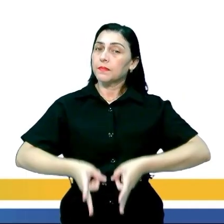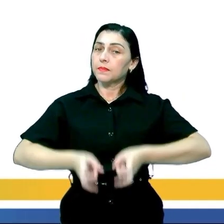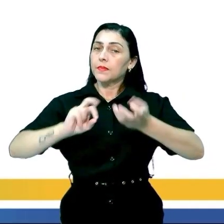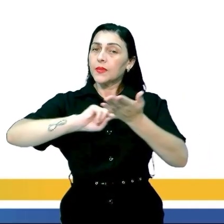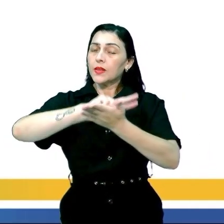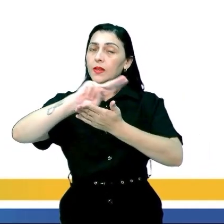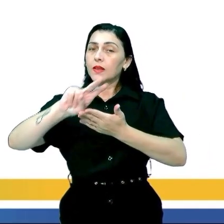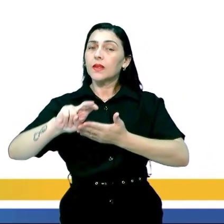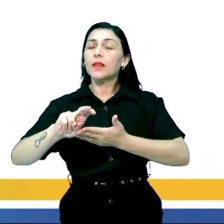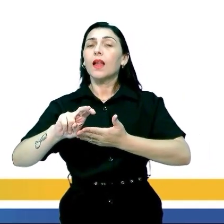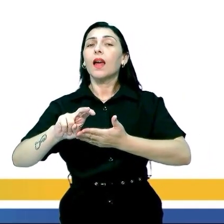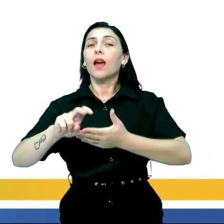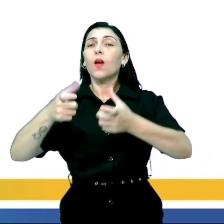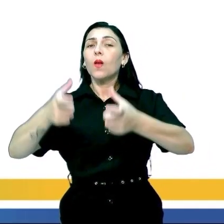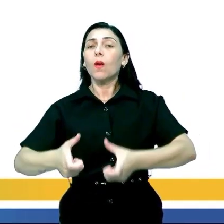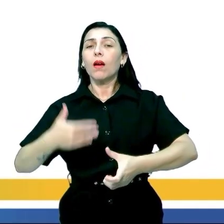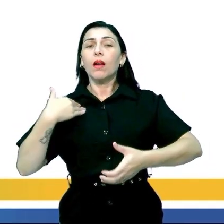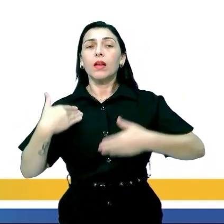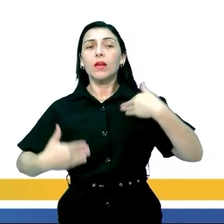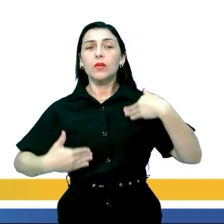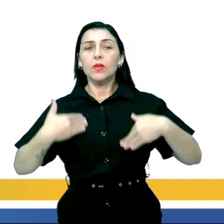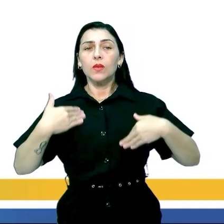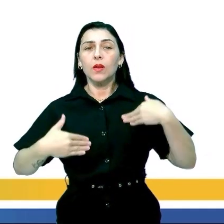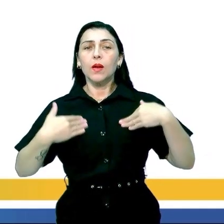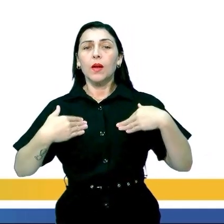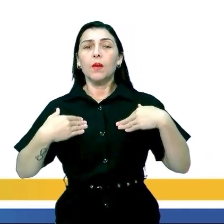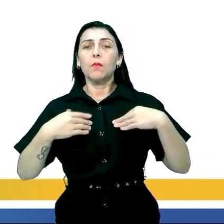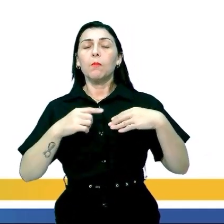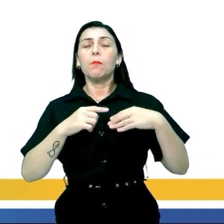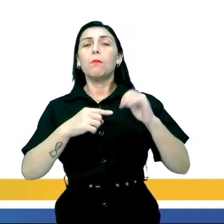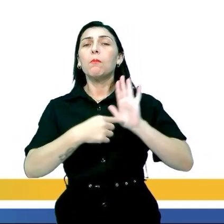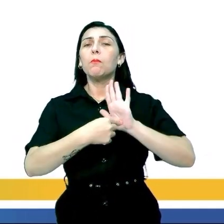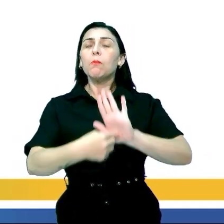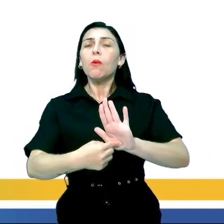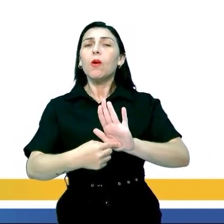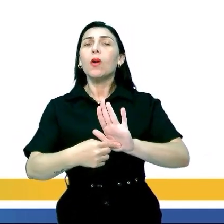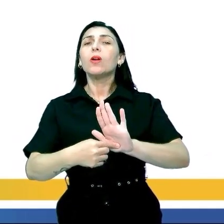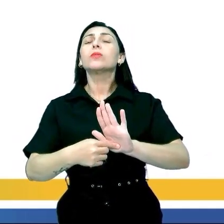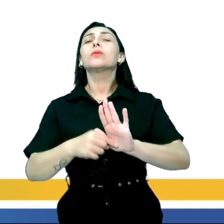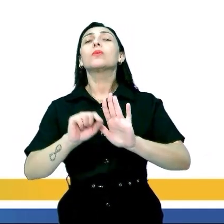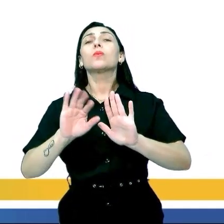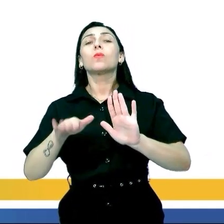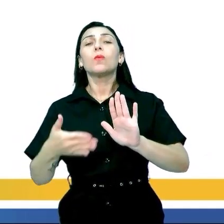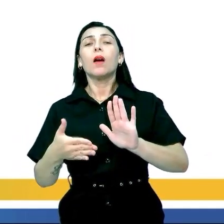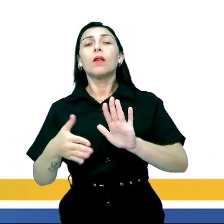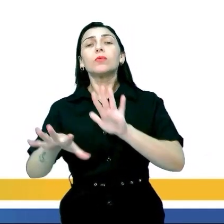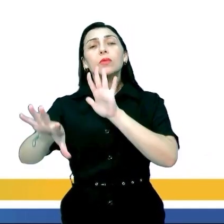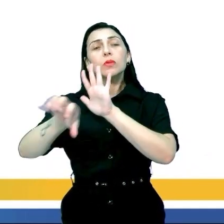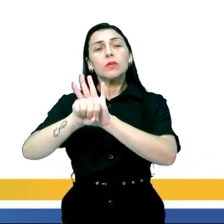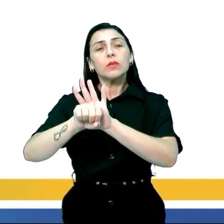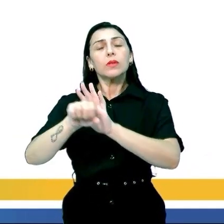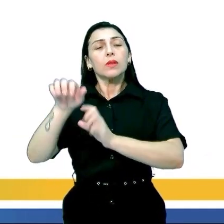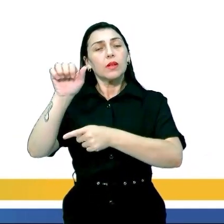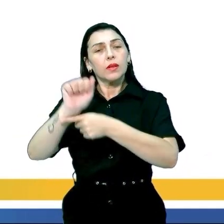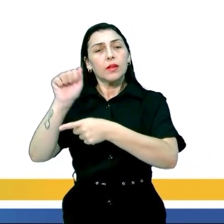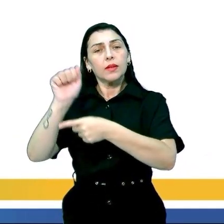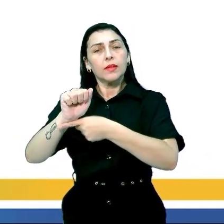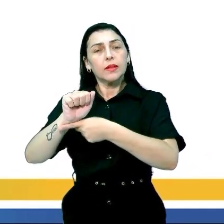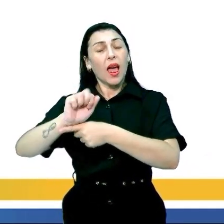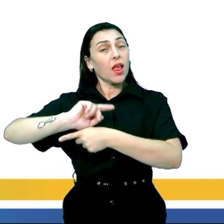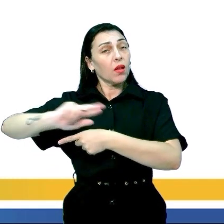diferenças observadas entre as várias regiões do corpo refletem que a densidade dos receptores é alternativa